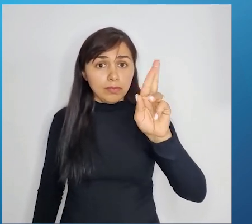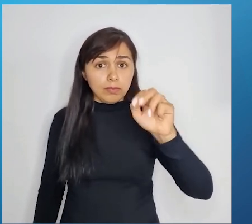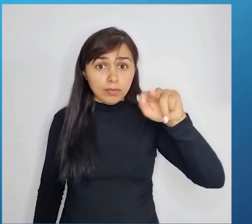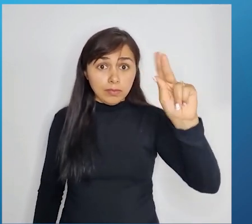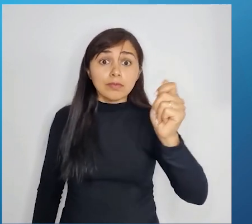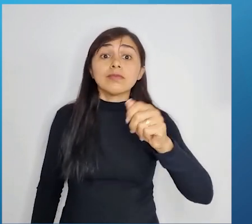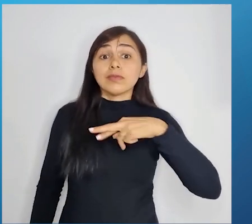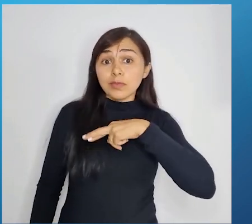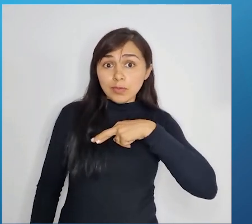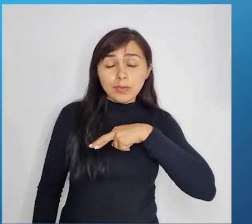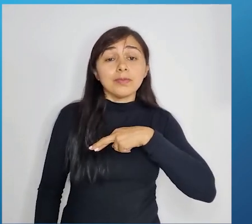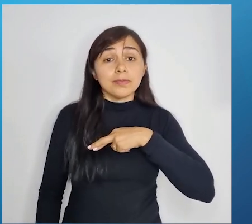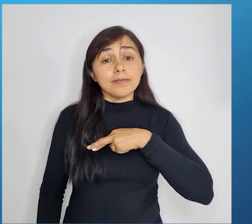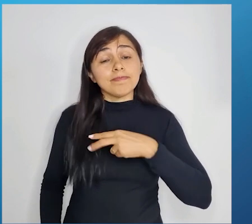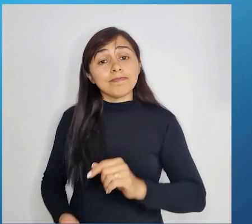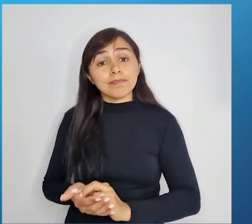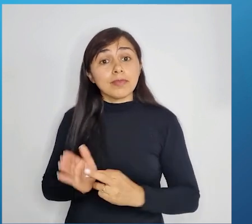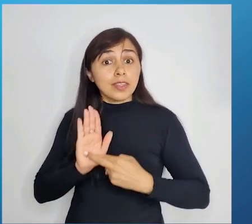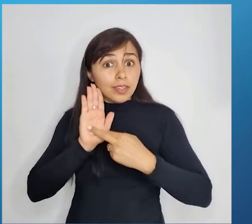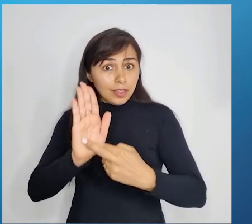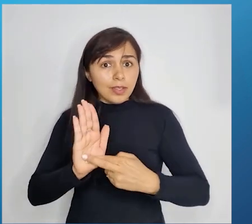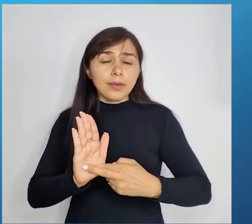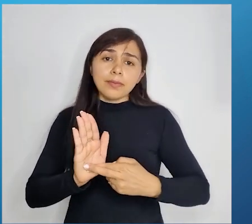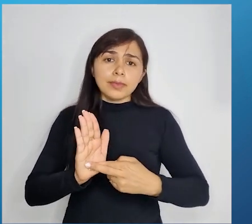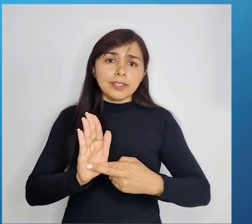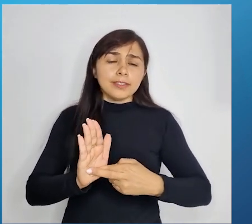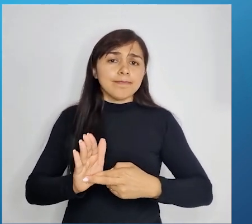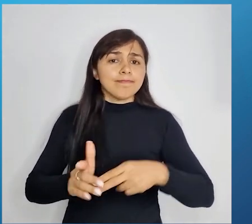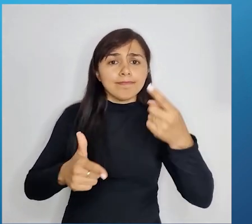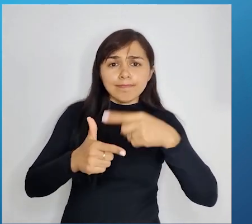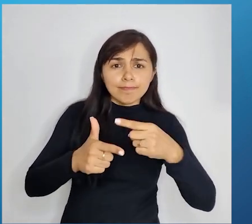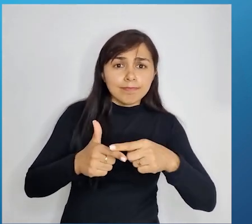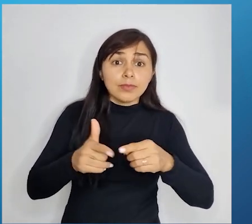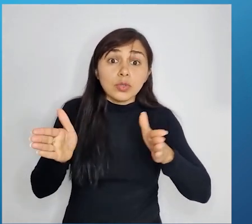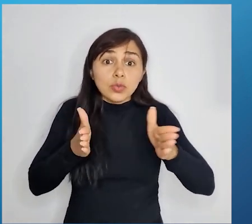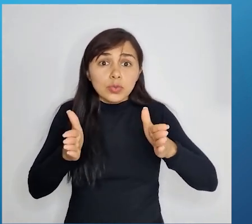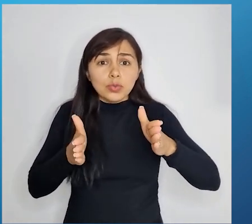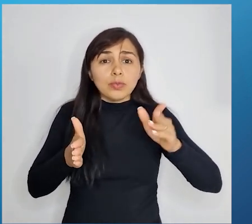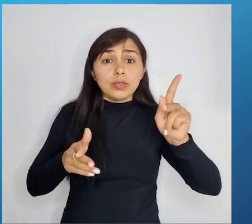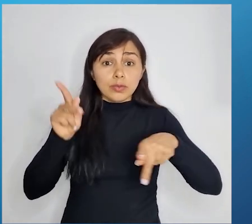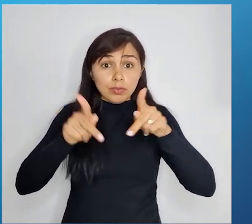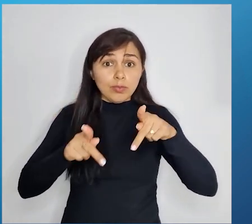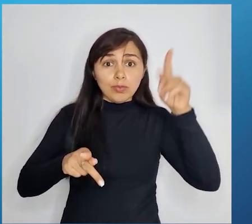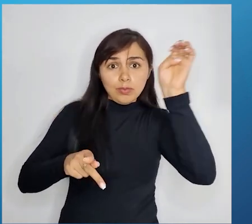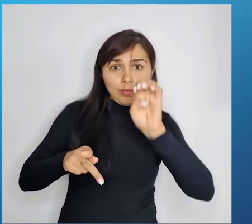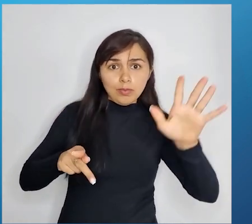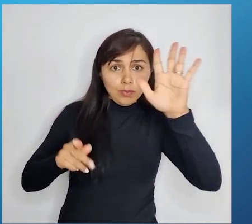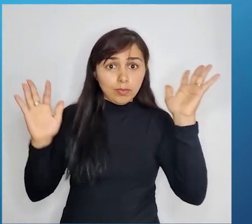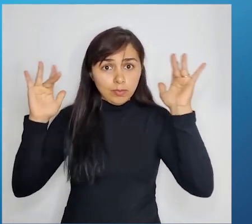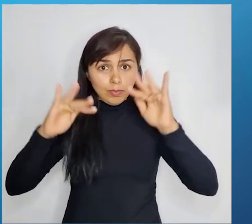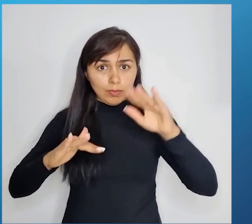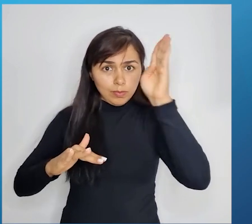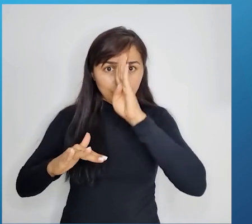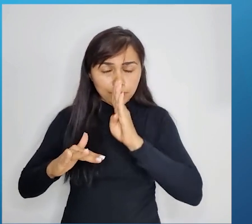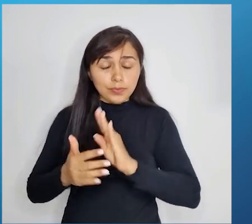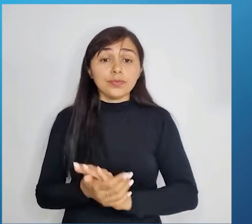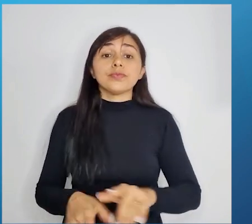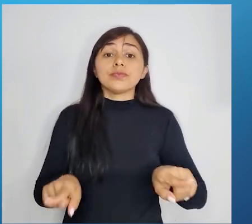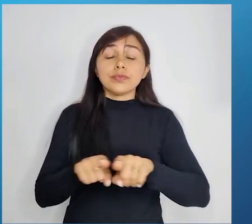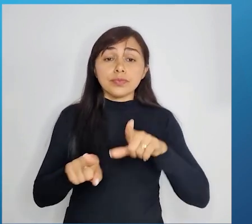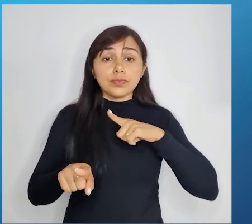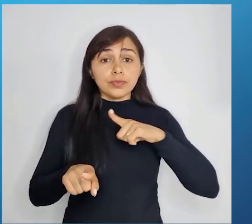retrata os conflitos culturais e sociais do contexto da imigração europeia para o Brasil. Além da prosa,